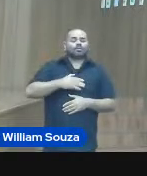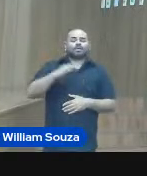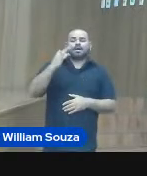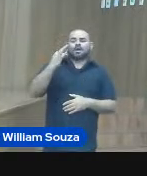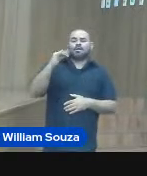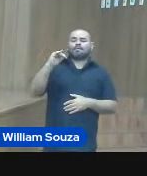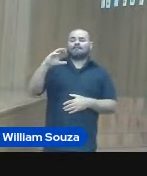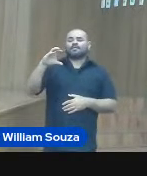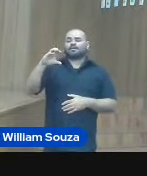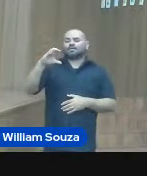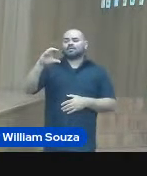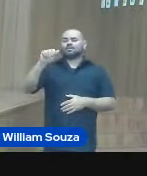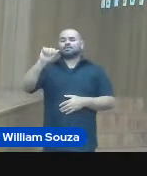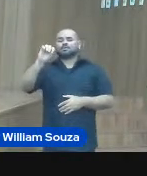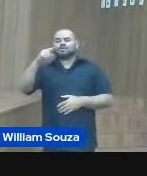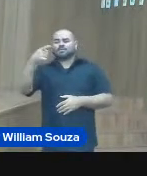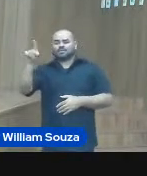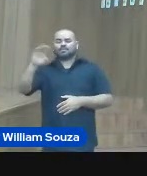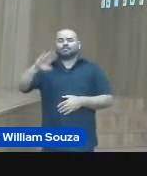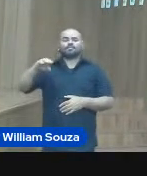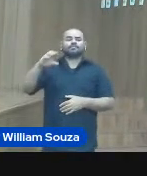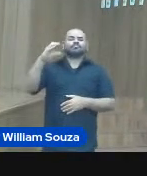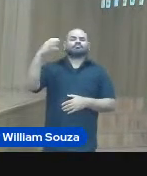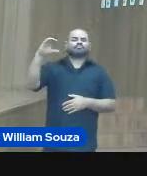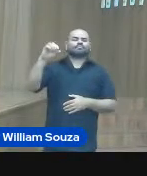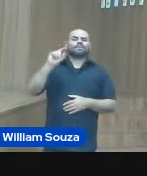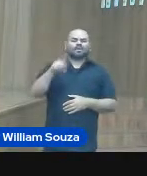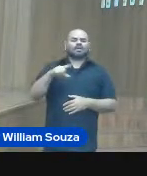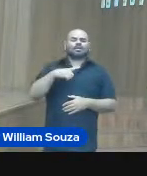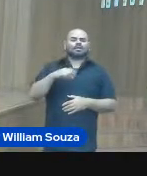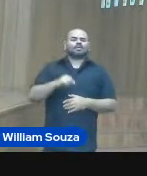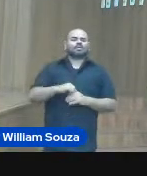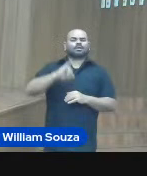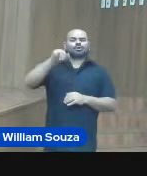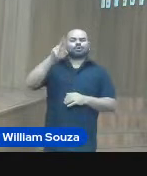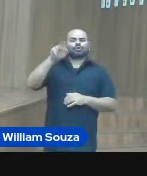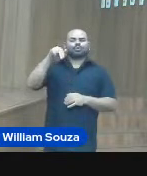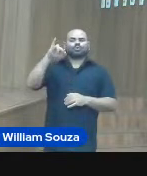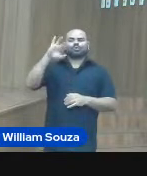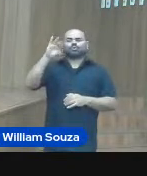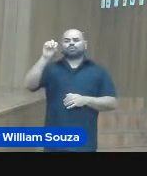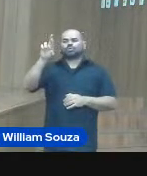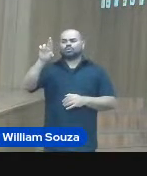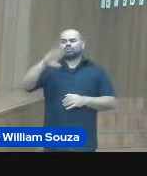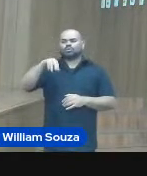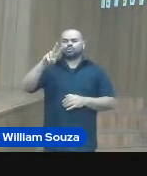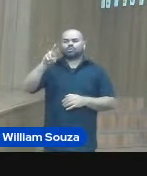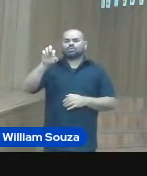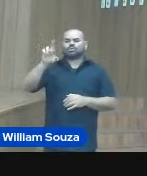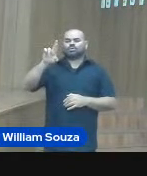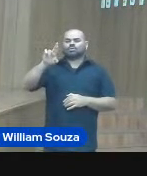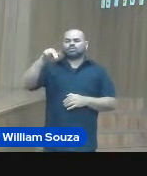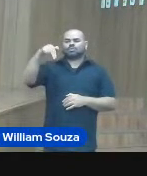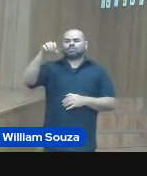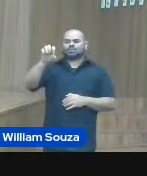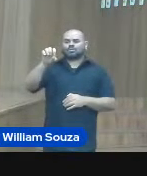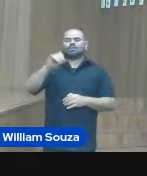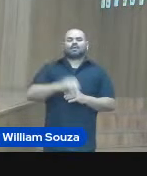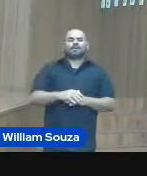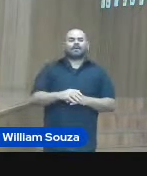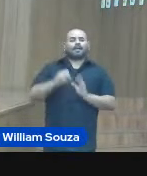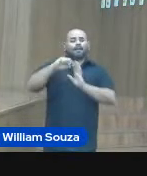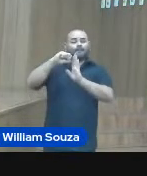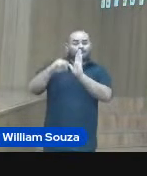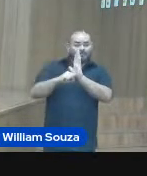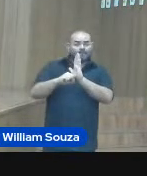o Júlio Verne, né? Então, assim, o Júlio Verne, ele escreveu uma obra muito importante no final do século XIX,